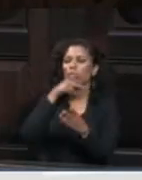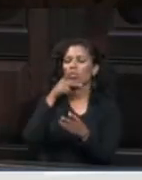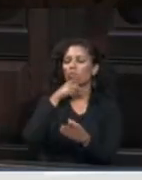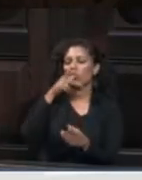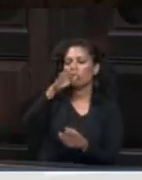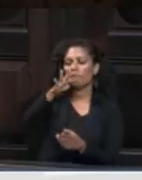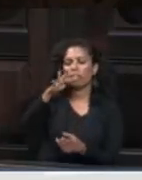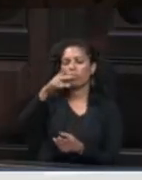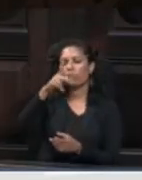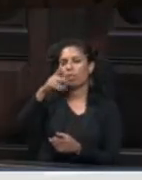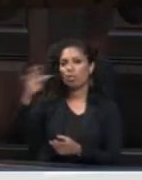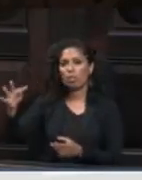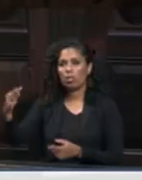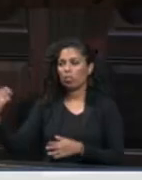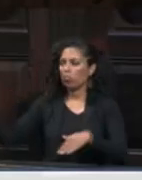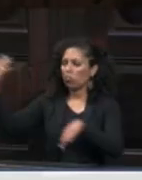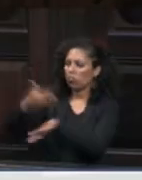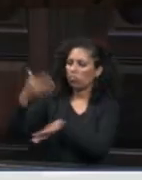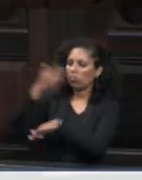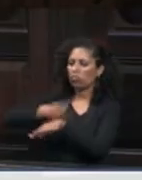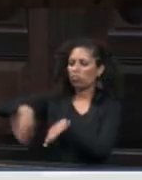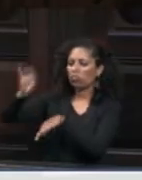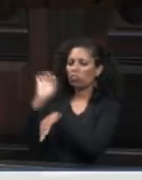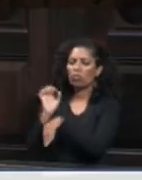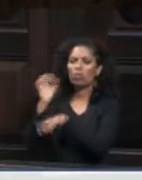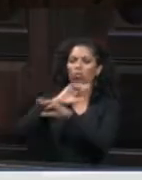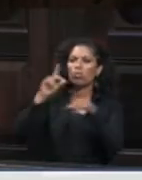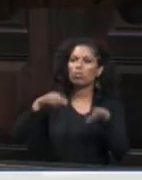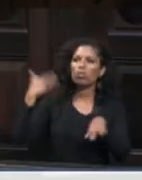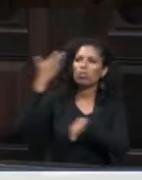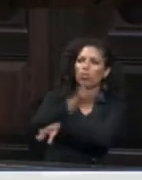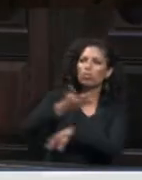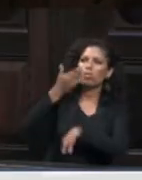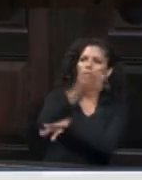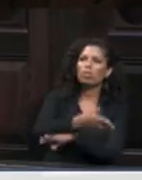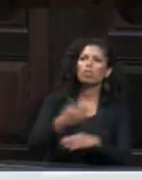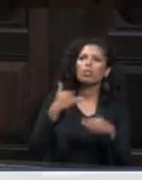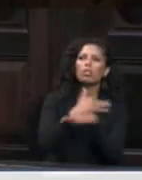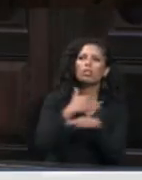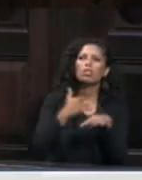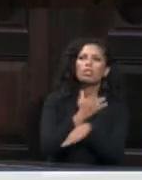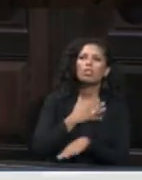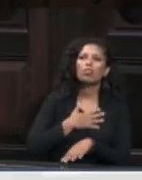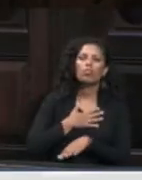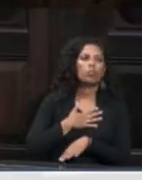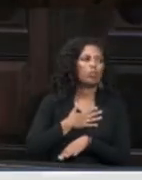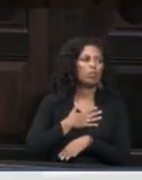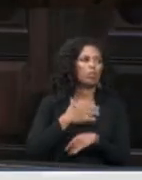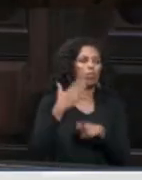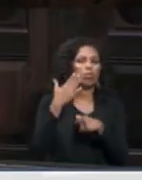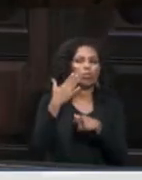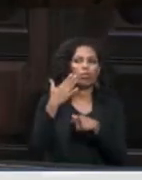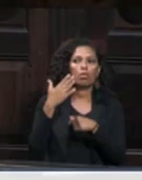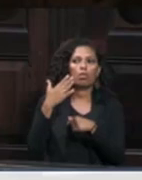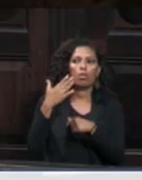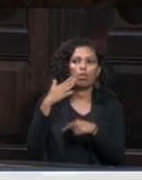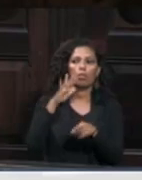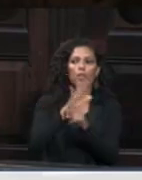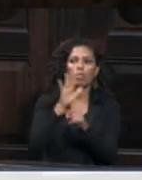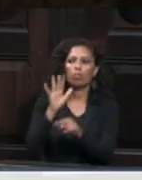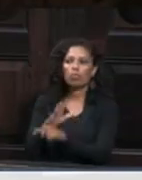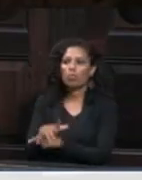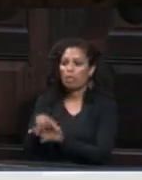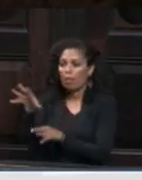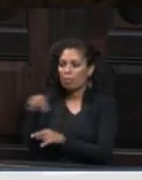cidades, de outros estados, e levando para Maricá para ajudar a usurpar o erário. Porque acabou